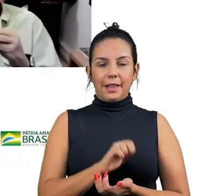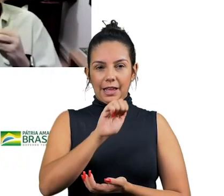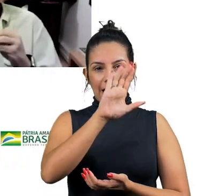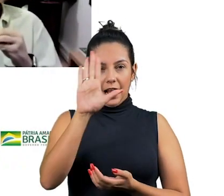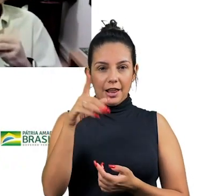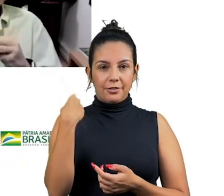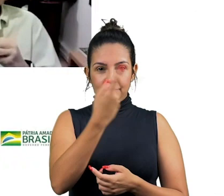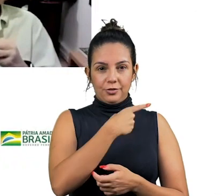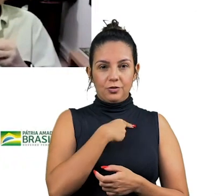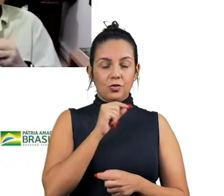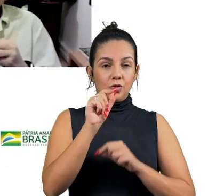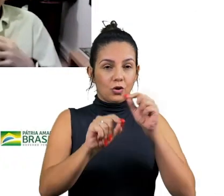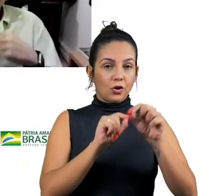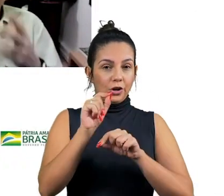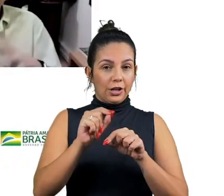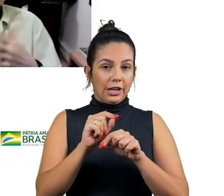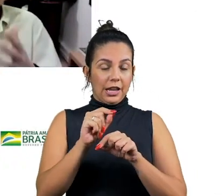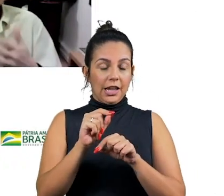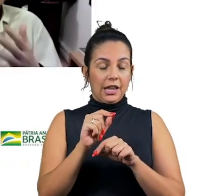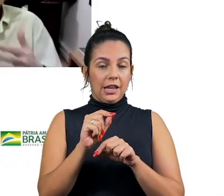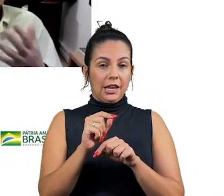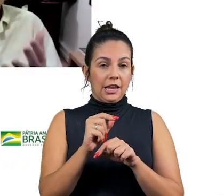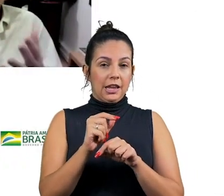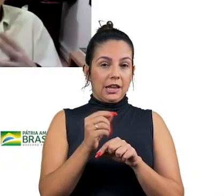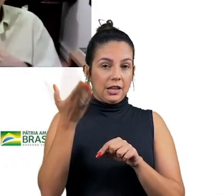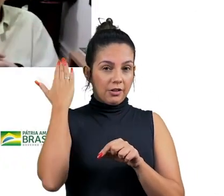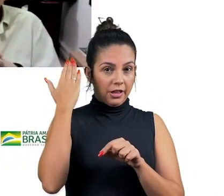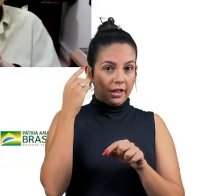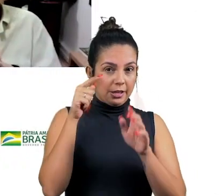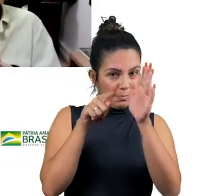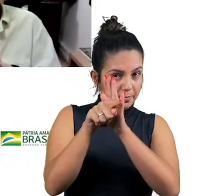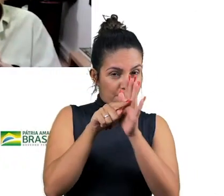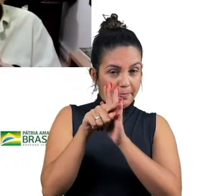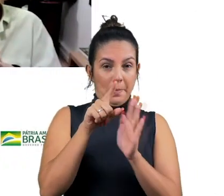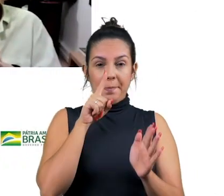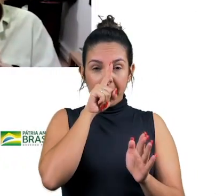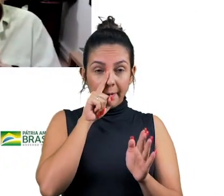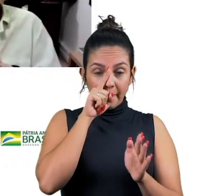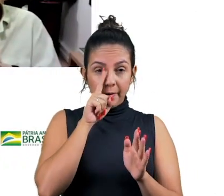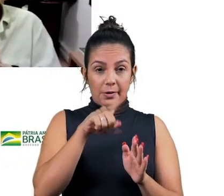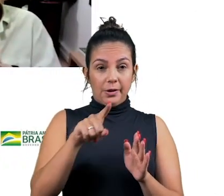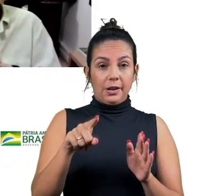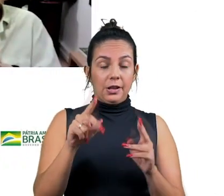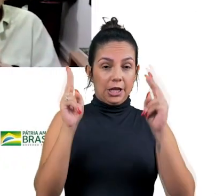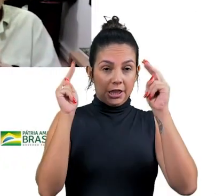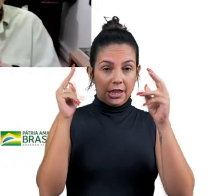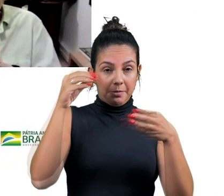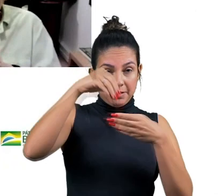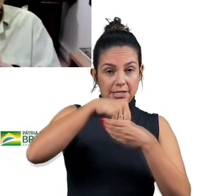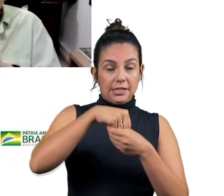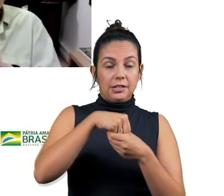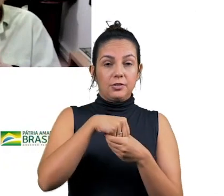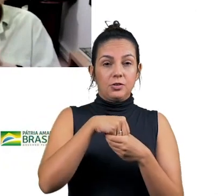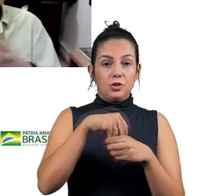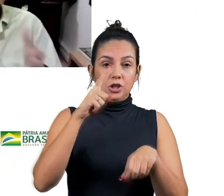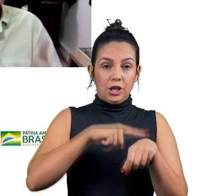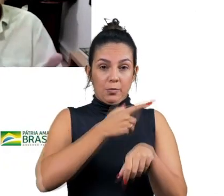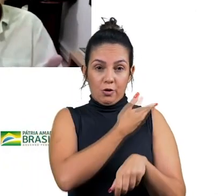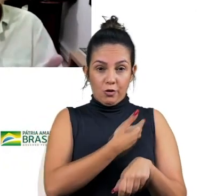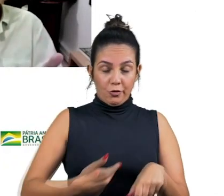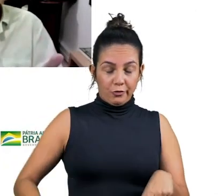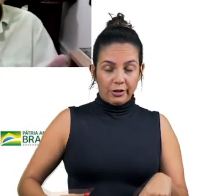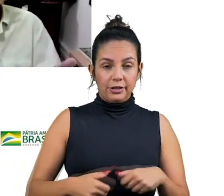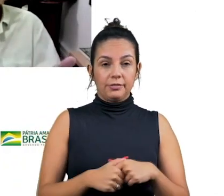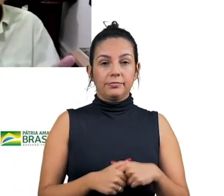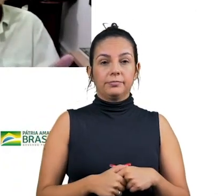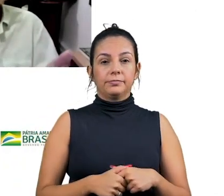claro que o que era uma hipótese bastante especulativa e arriscada, que era o tema central do tempo dos governantes